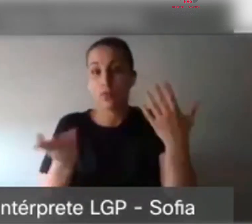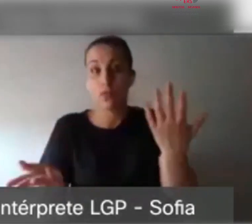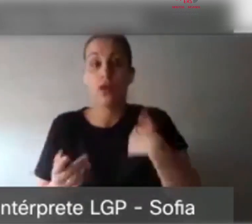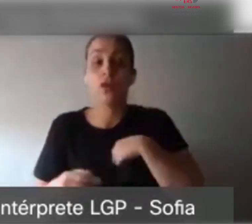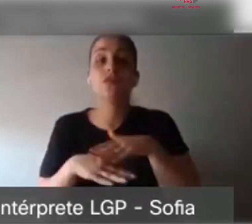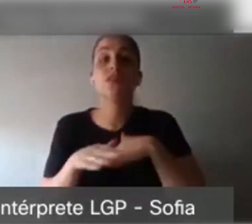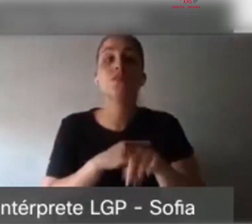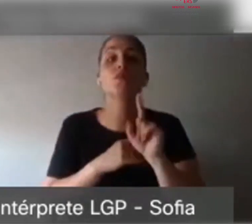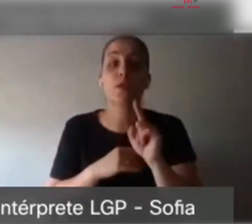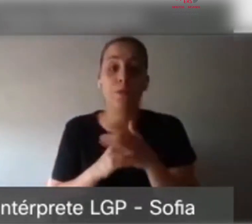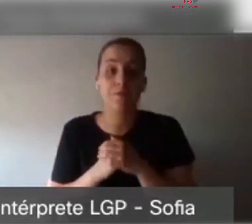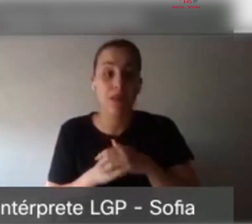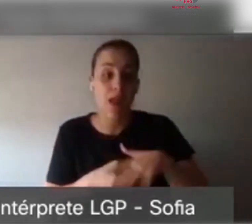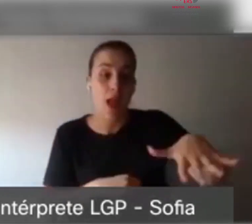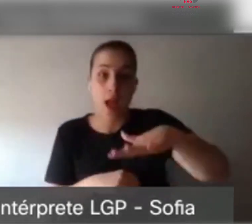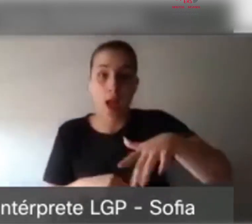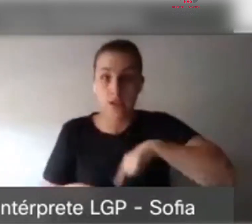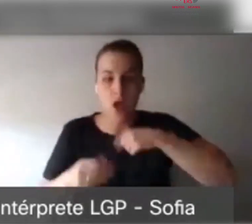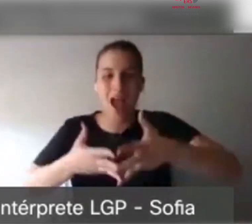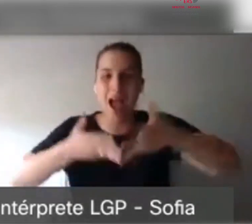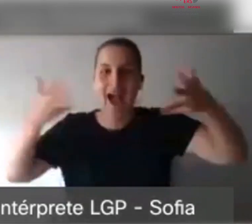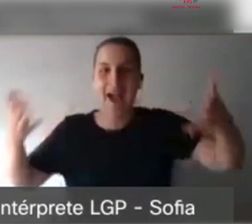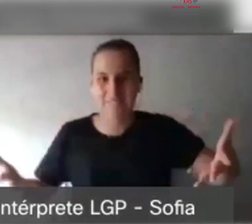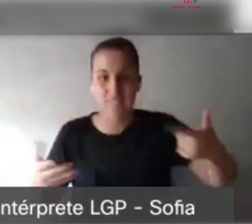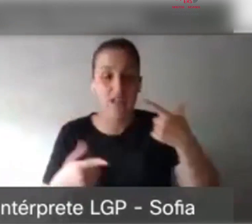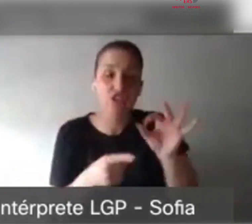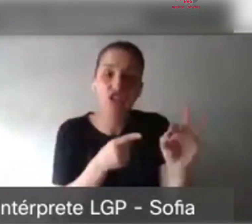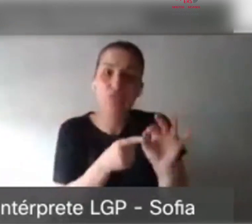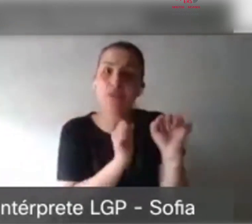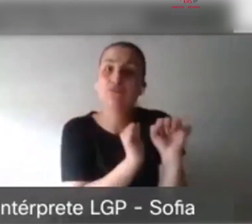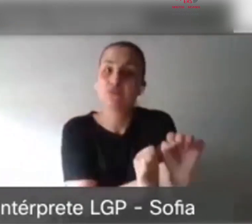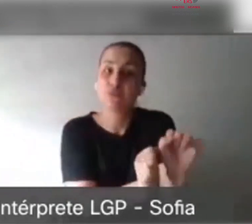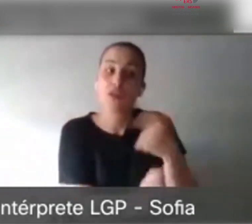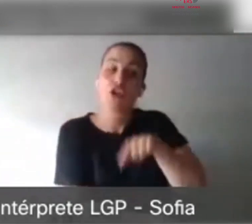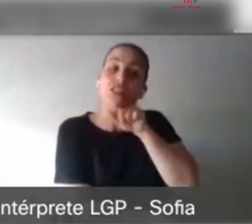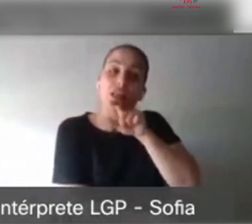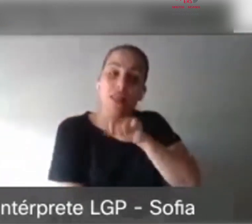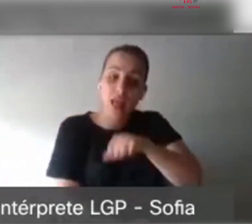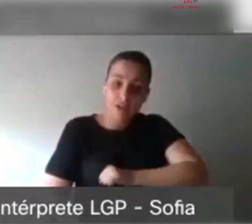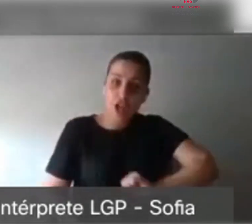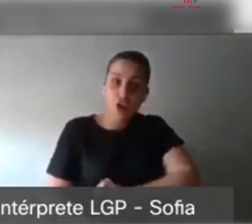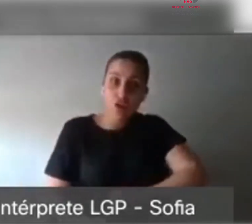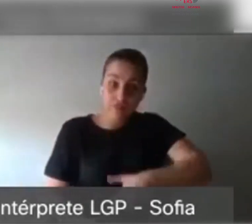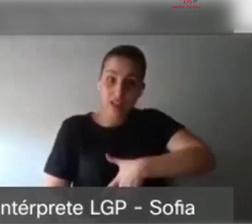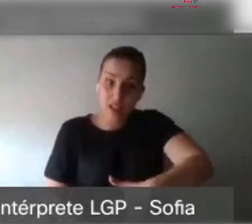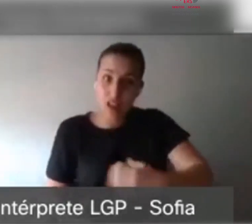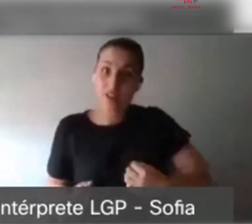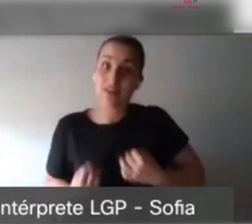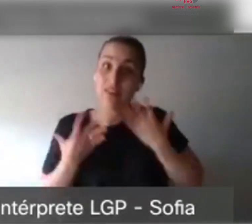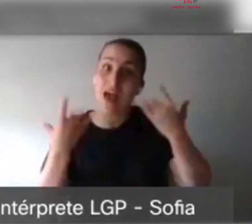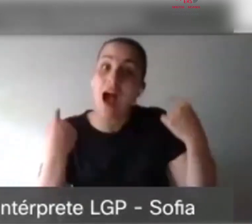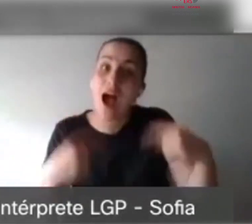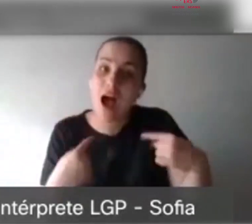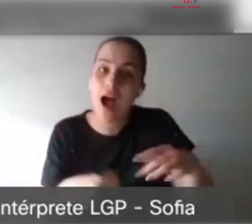foi duplicar as nossas áreas, criar áreas específicas onde pudéssemos fazer ecografias a grávidas infectadas, da